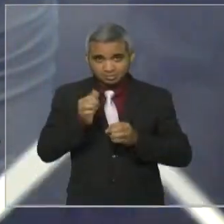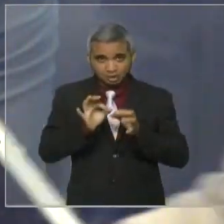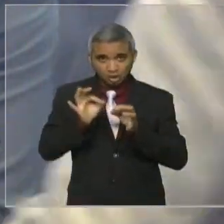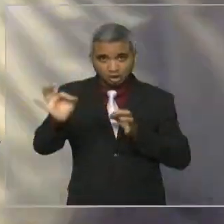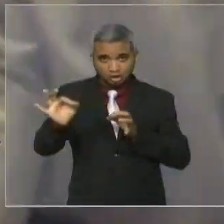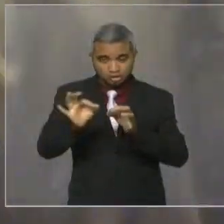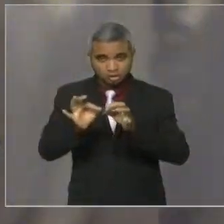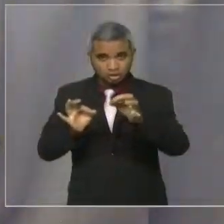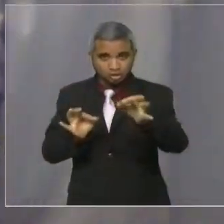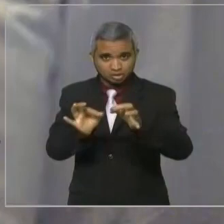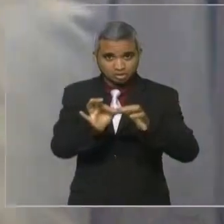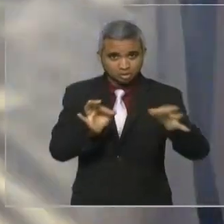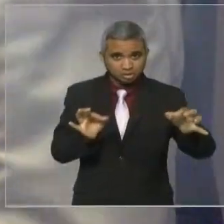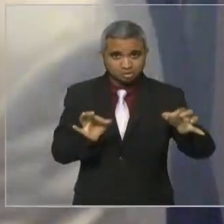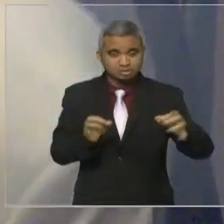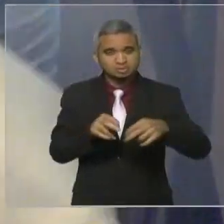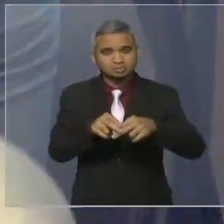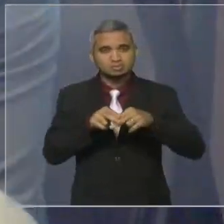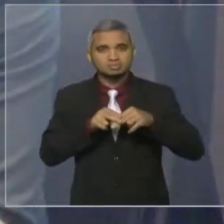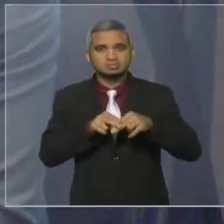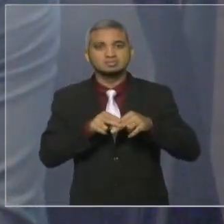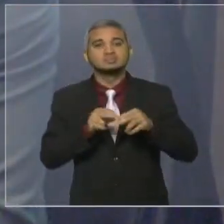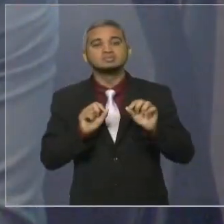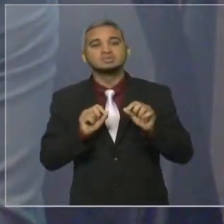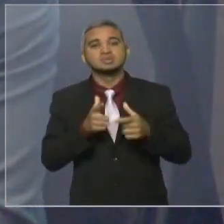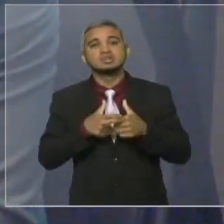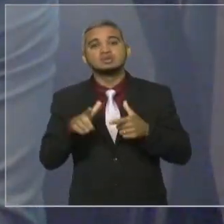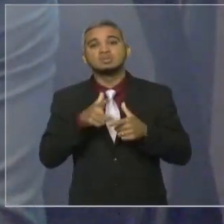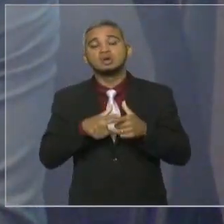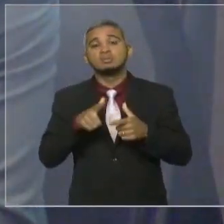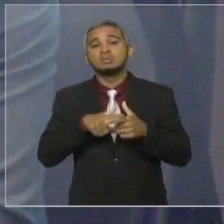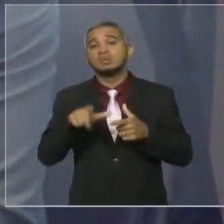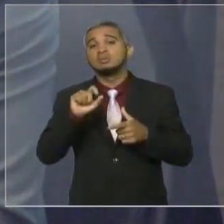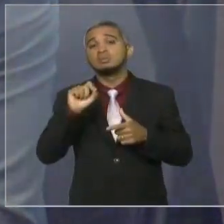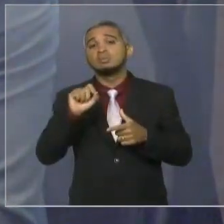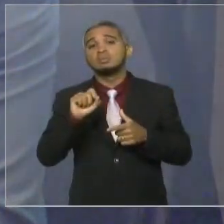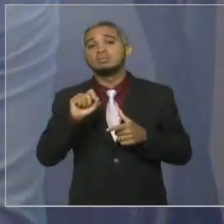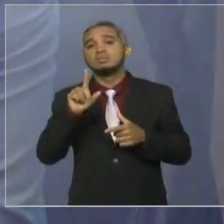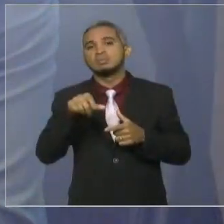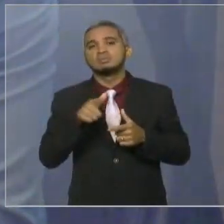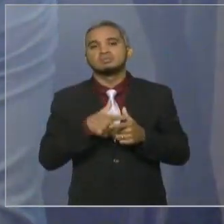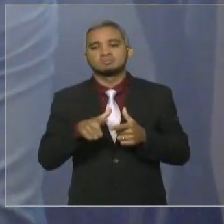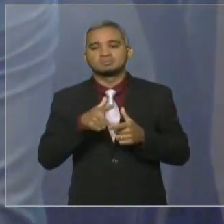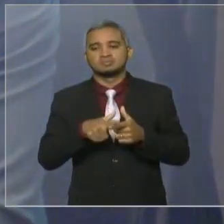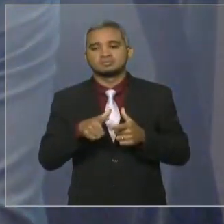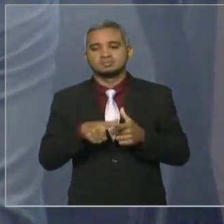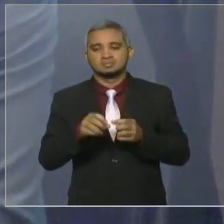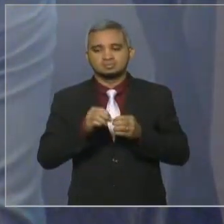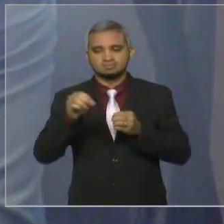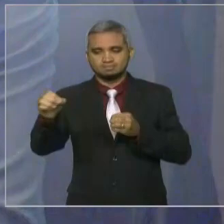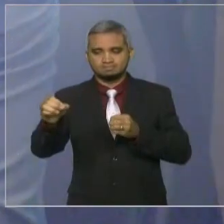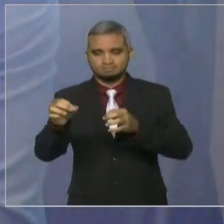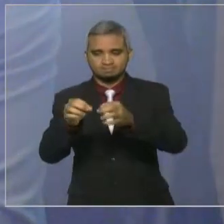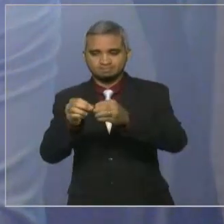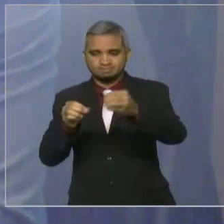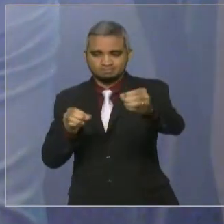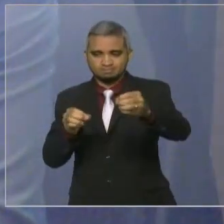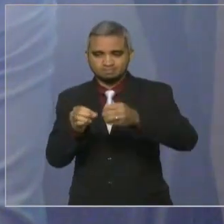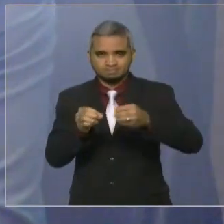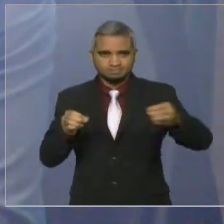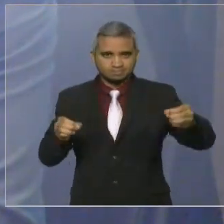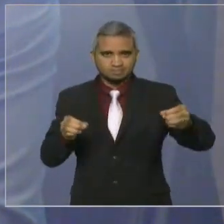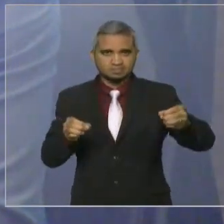gente termina ficando com um problema na mão. E qual que é o problema? É o problema de você expandir para um lado, de